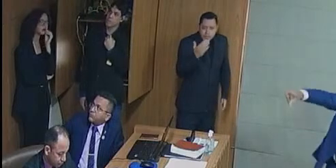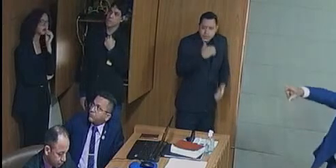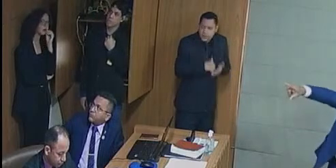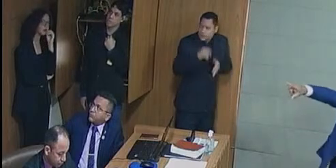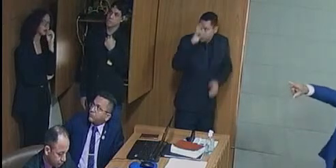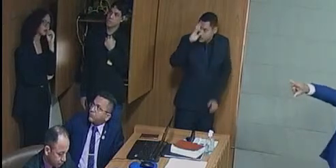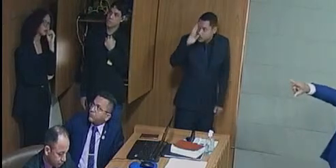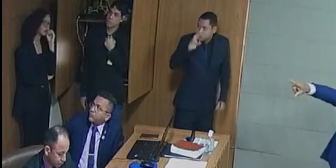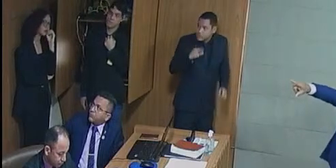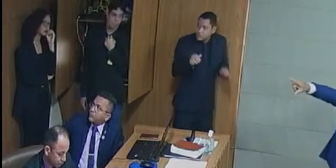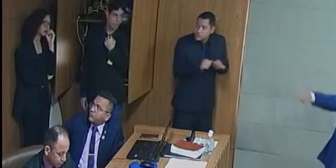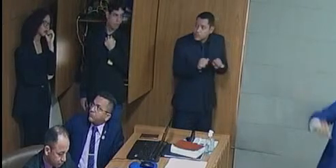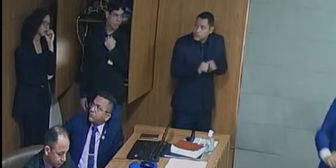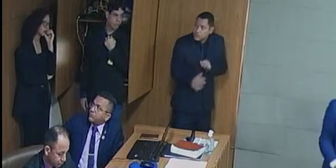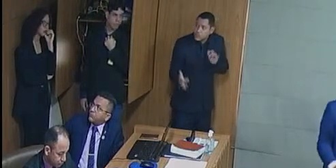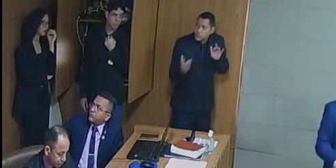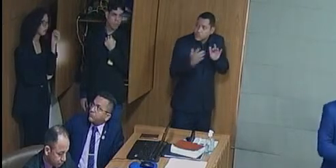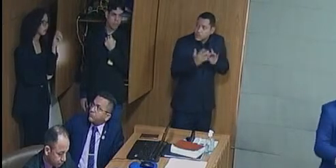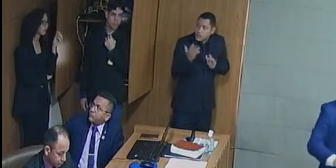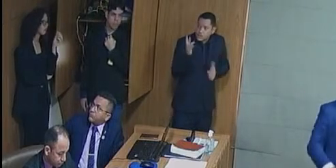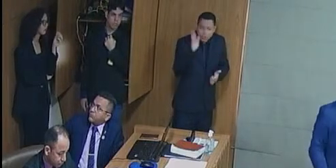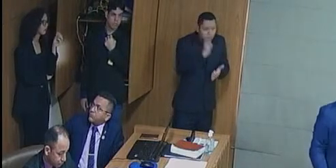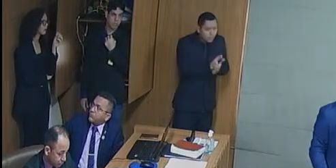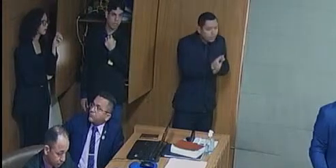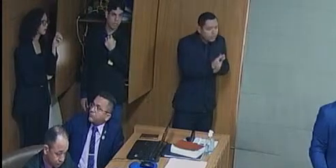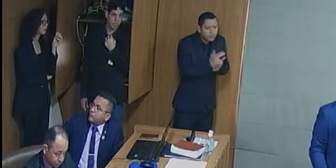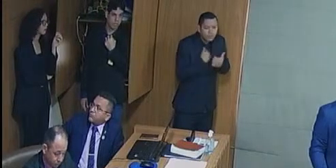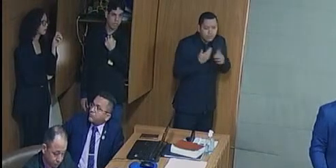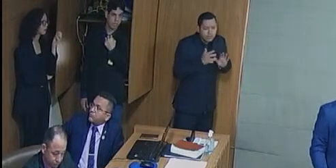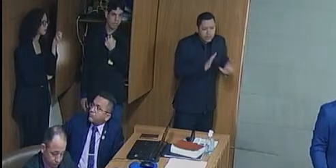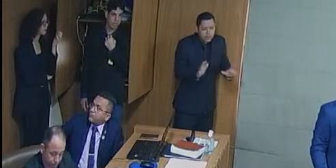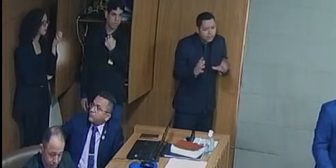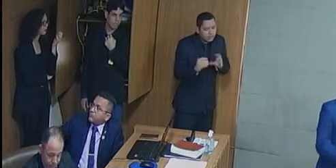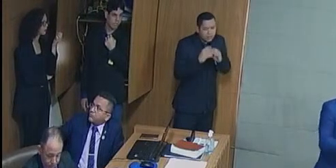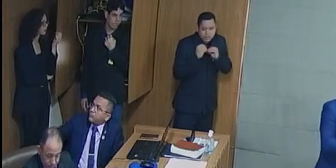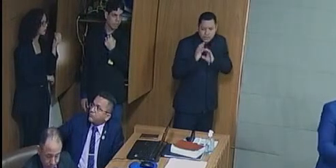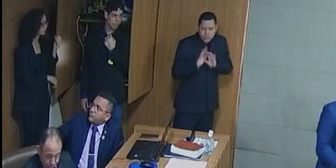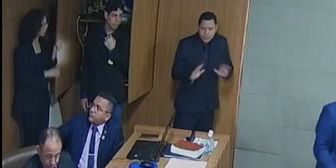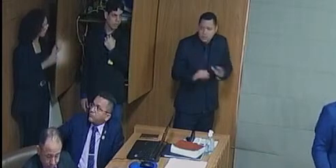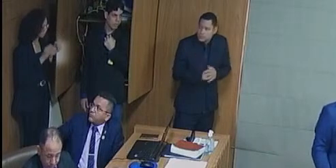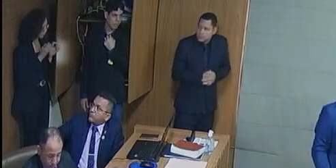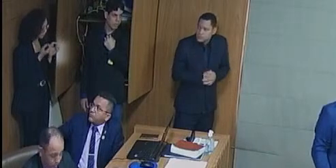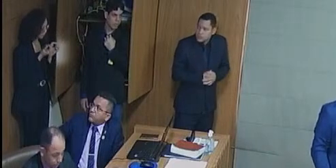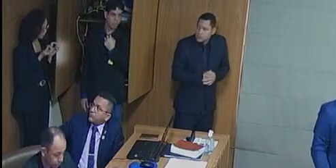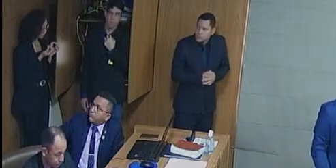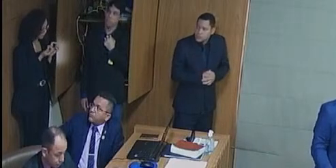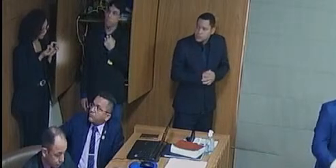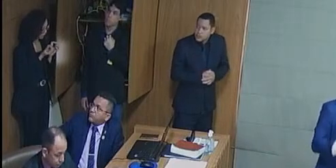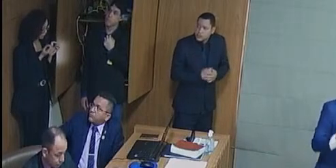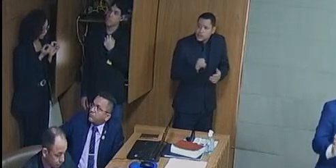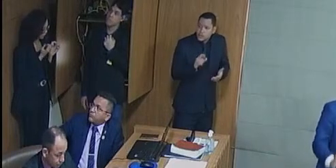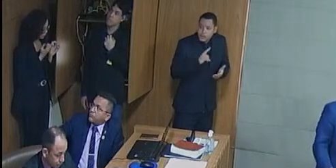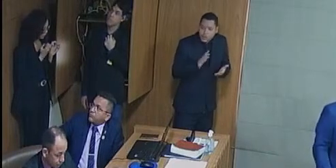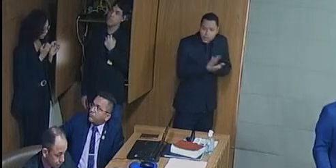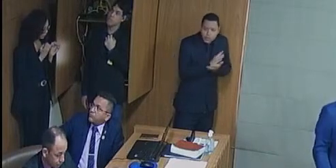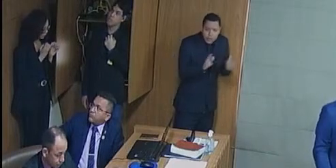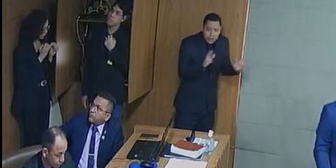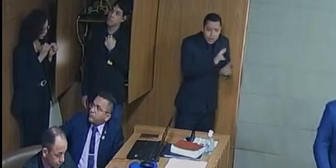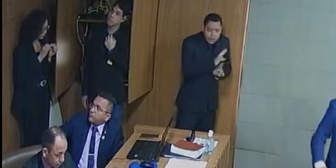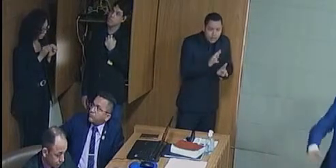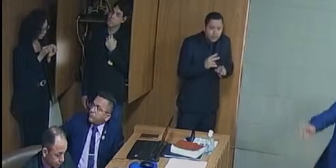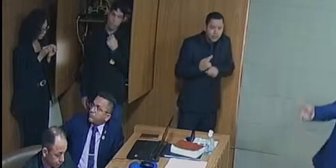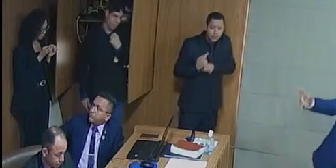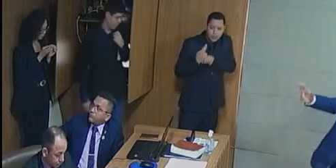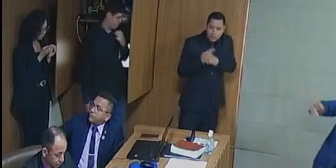gabinete passar o telefone do Procurador que eu não falaria mais com ele se tivesse alguma relação jurídica para falar que ele falasse com o procurador da